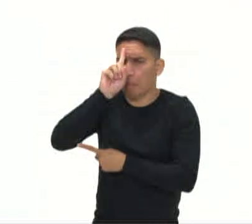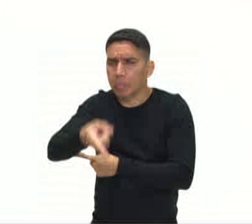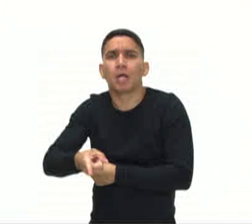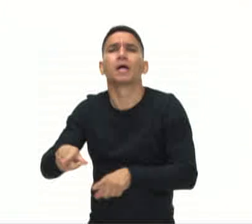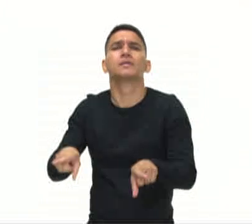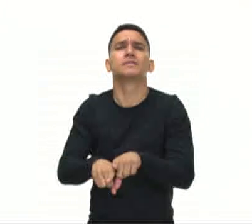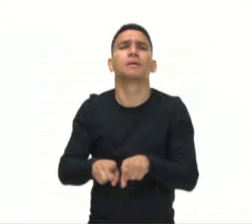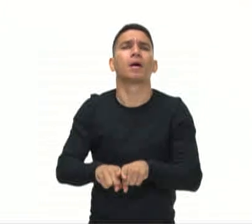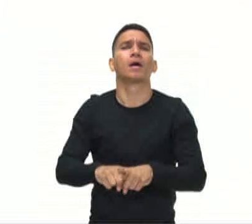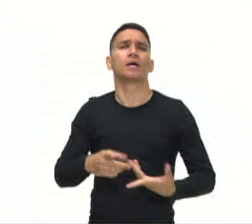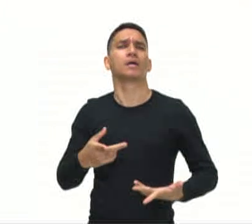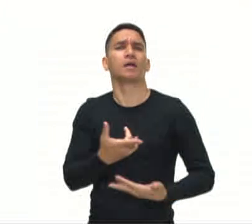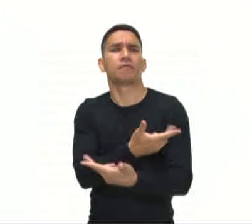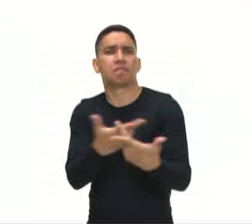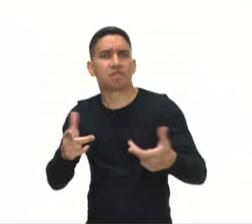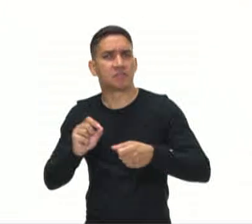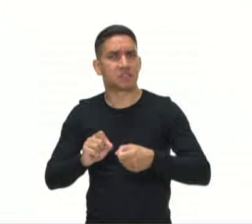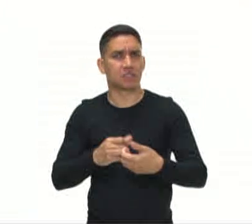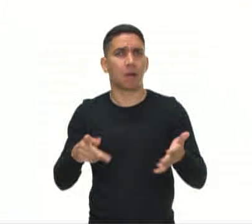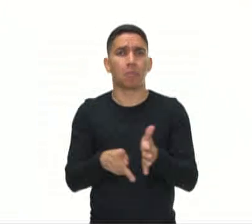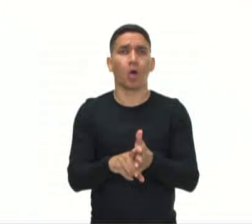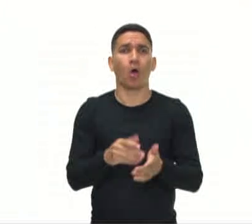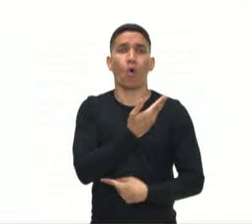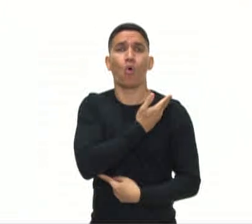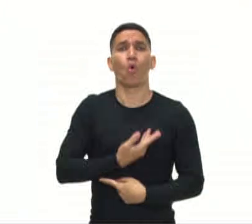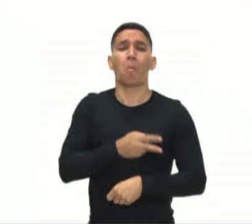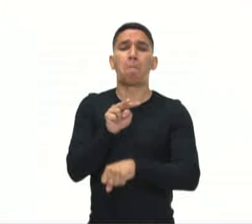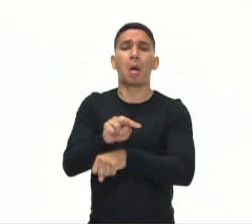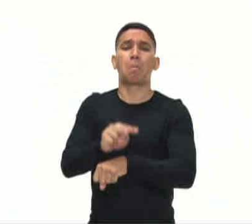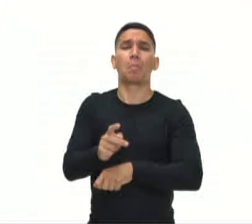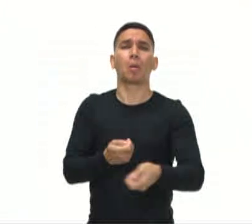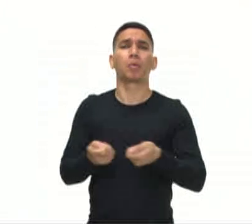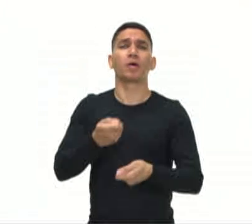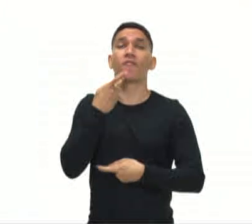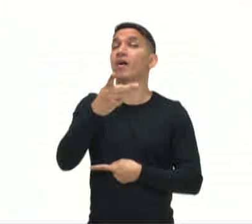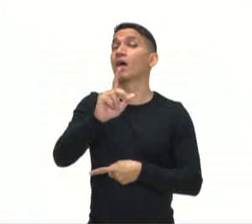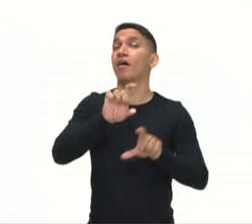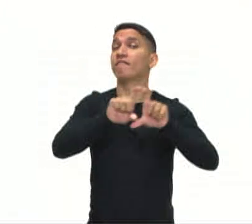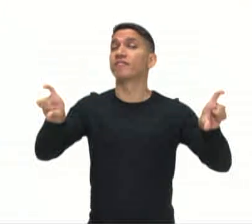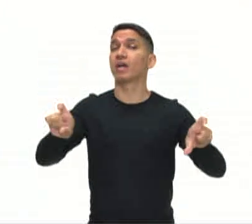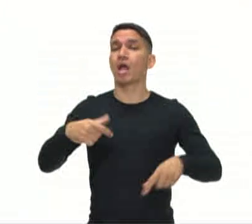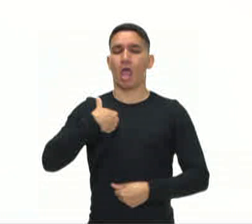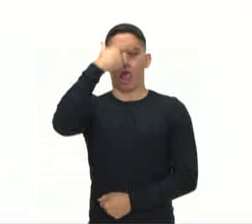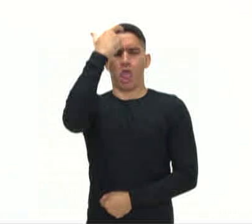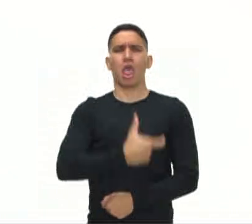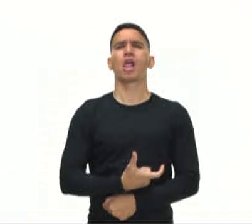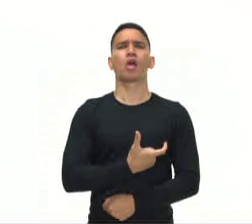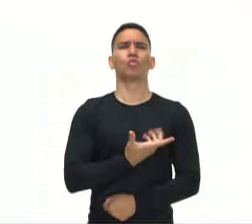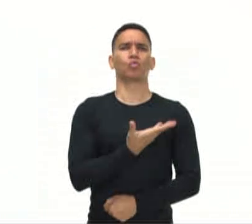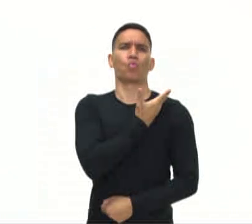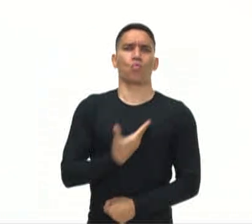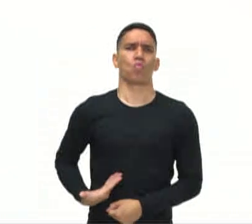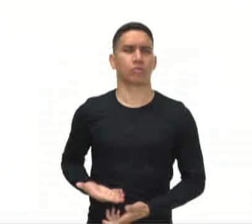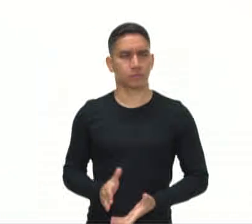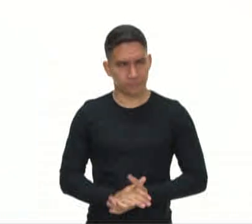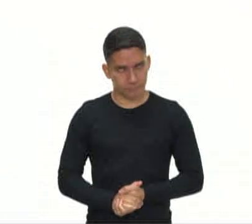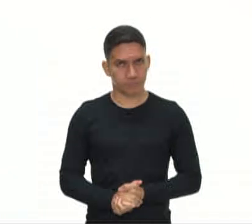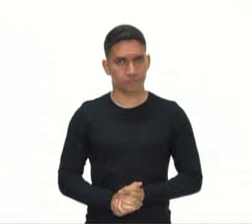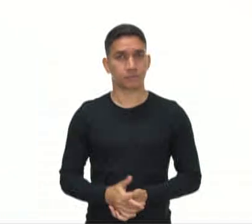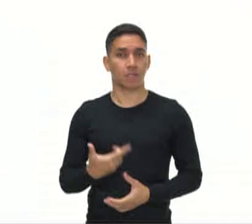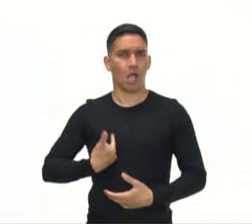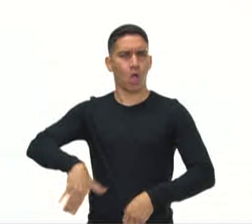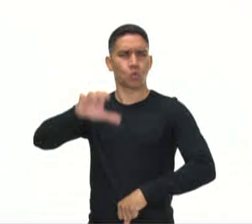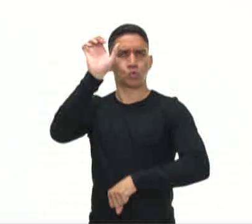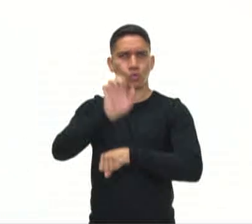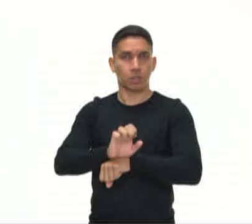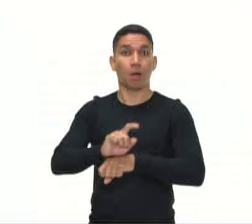execuções. Governava de acordo com a frase, o Estado sou eu. Luís XV ficou conhecido como Rei Sol e foi o